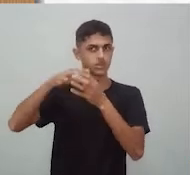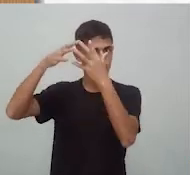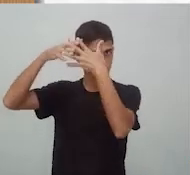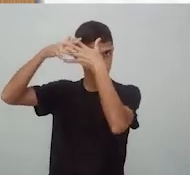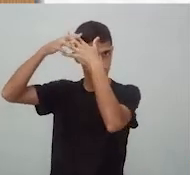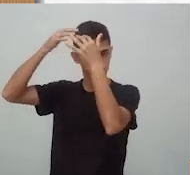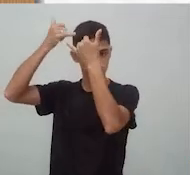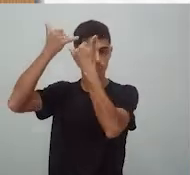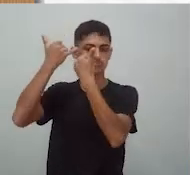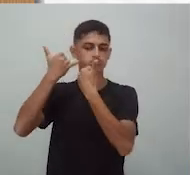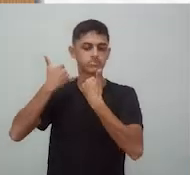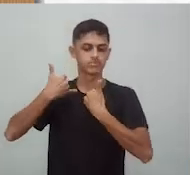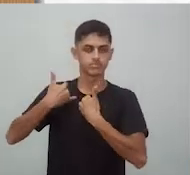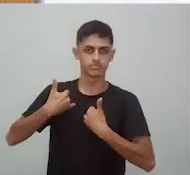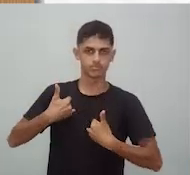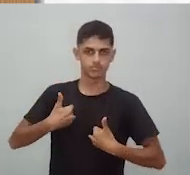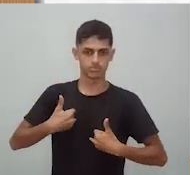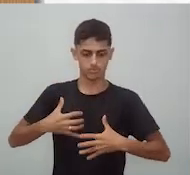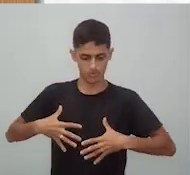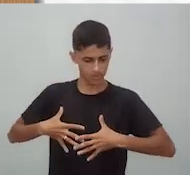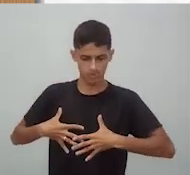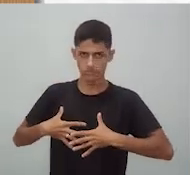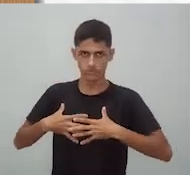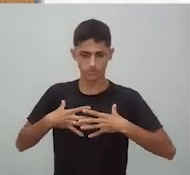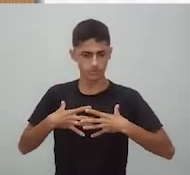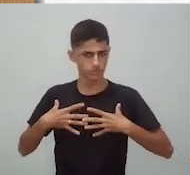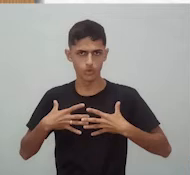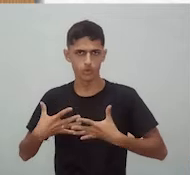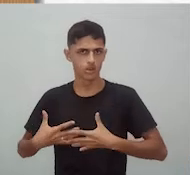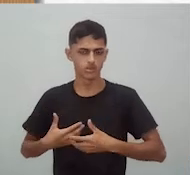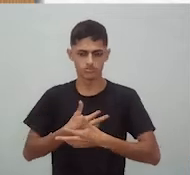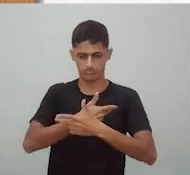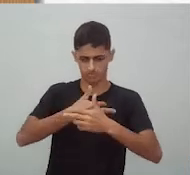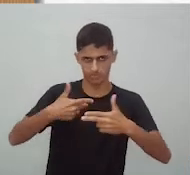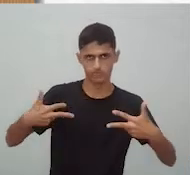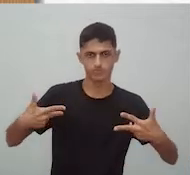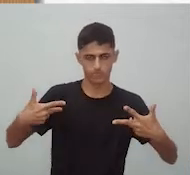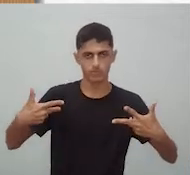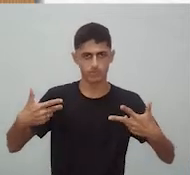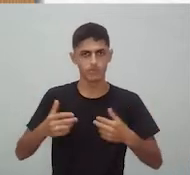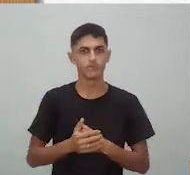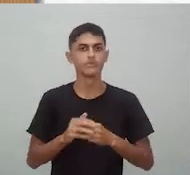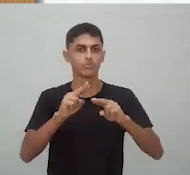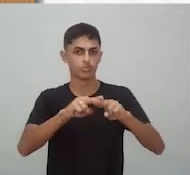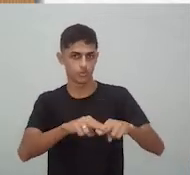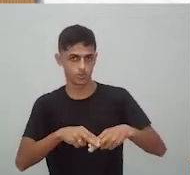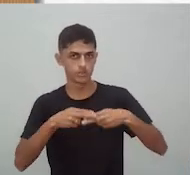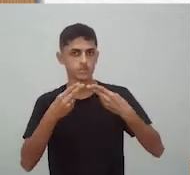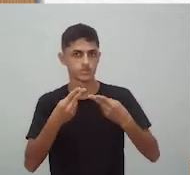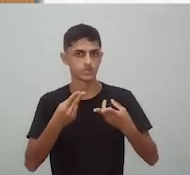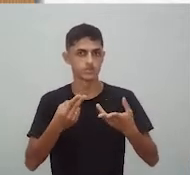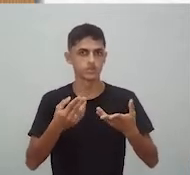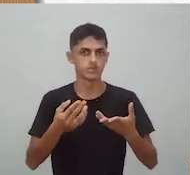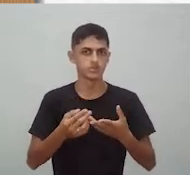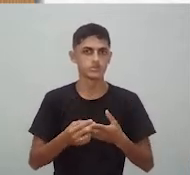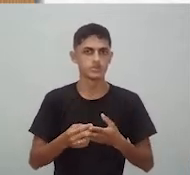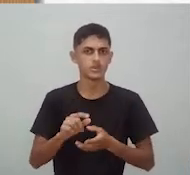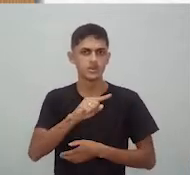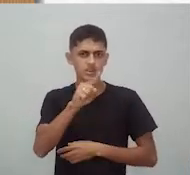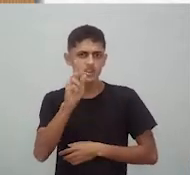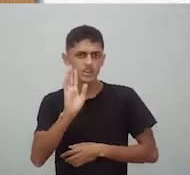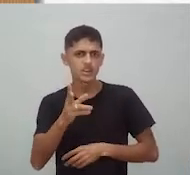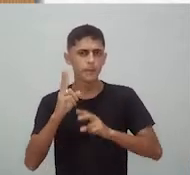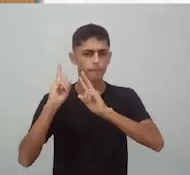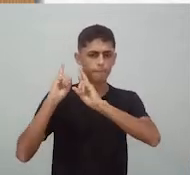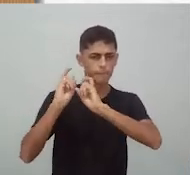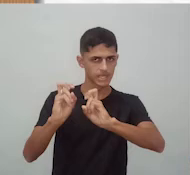que está no nosso corpo. Então, basicamente, nosso sistema nervoso periférico ele é formado por nervos. Então, os nervos, não sei se vocês já perceberam, às vezes quando